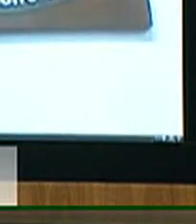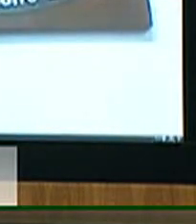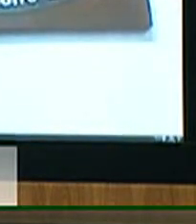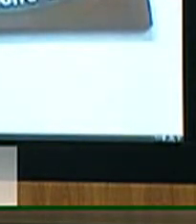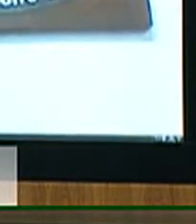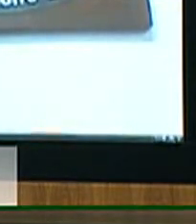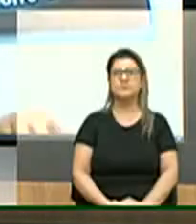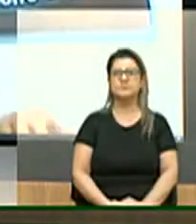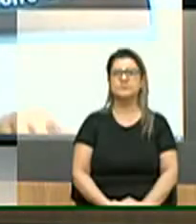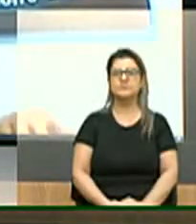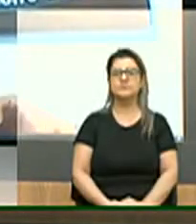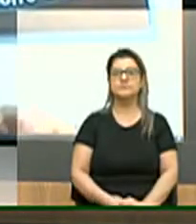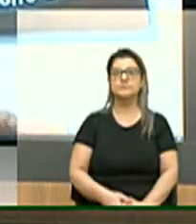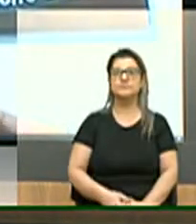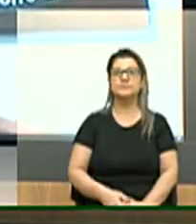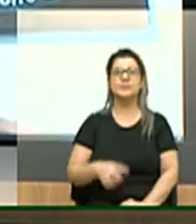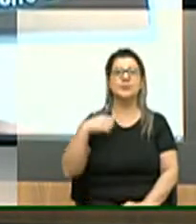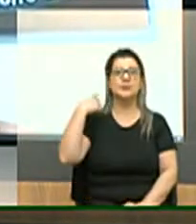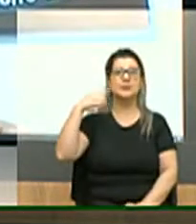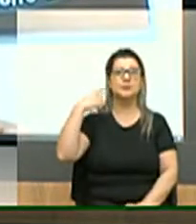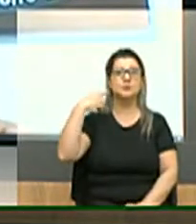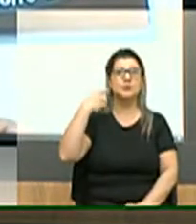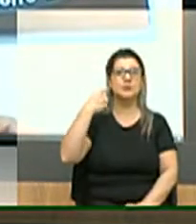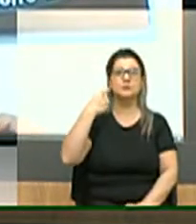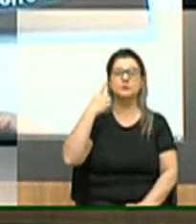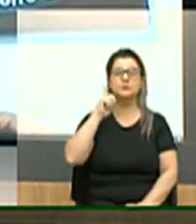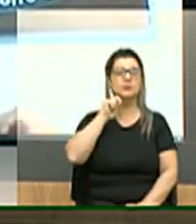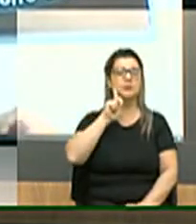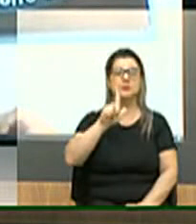Deputado Vilmar Lourenço, não estamos lhe ouvindo.